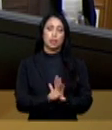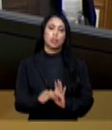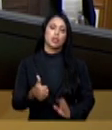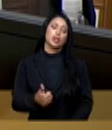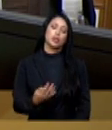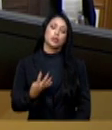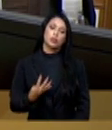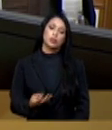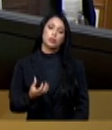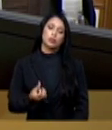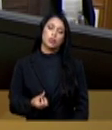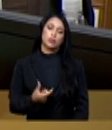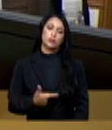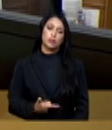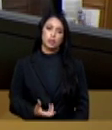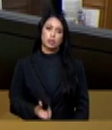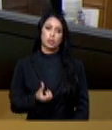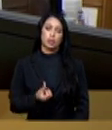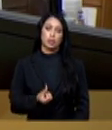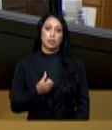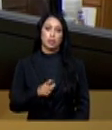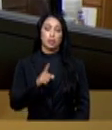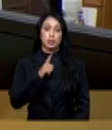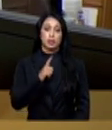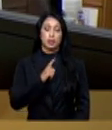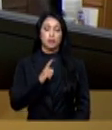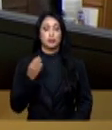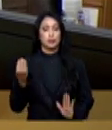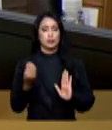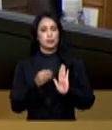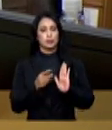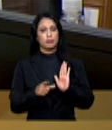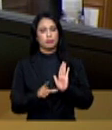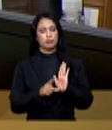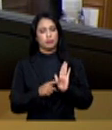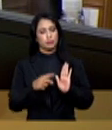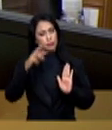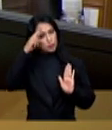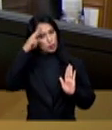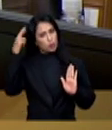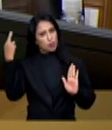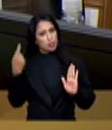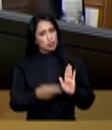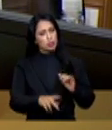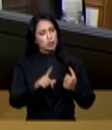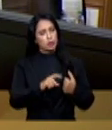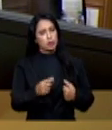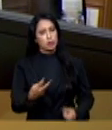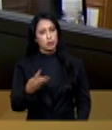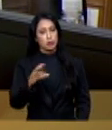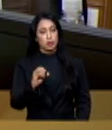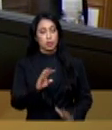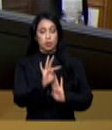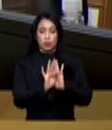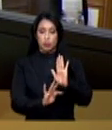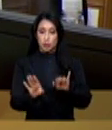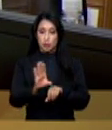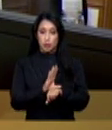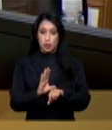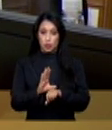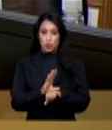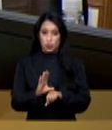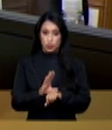lei 14026 para estabelecer-se o respeito ao artigo 30 do texto